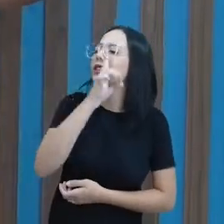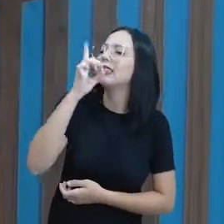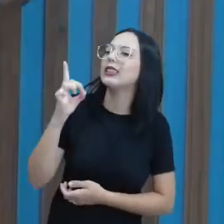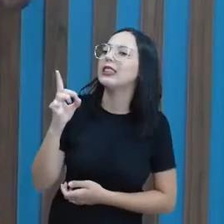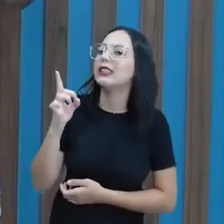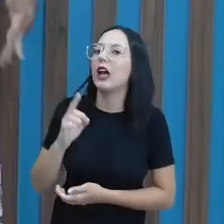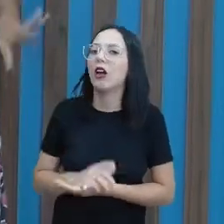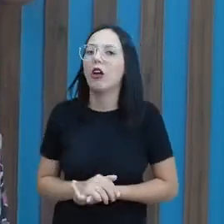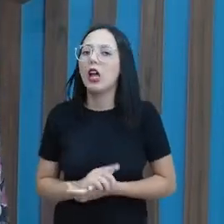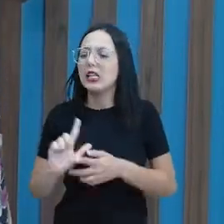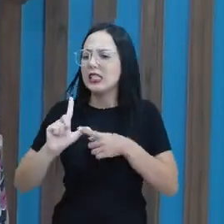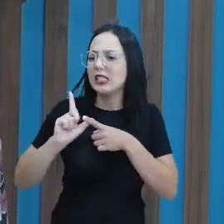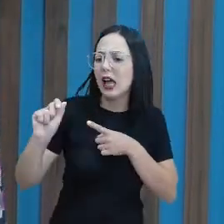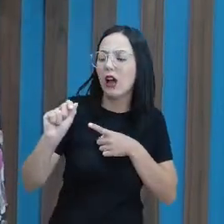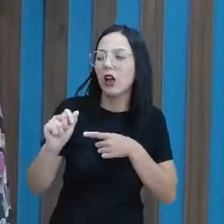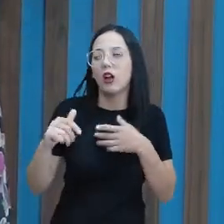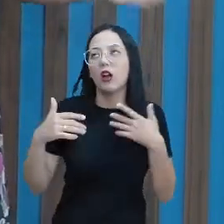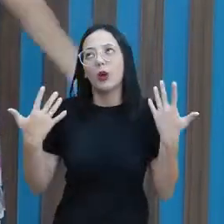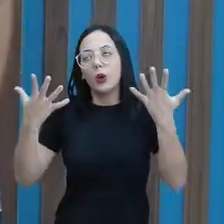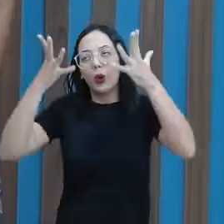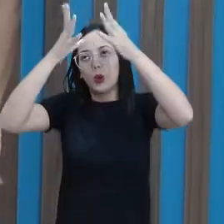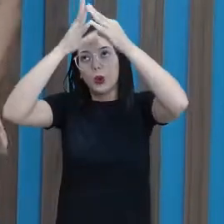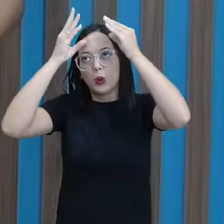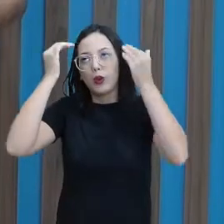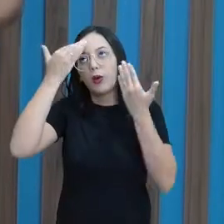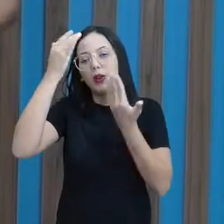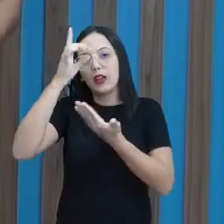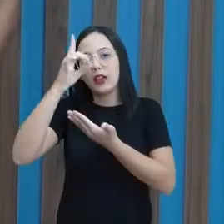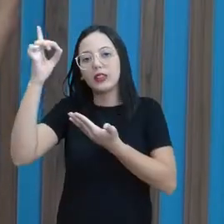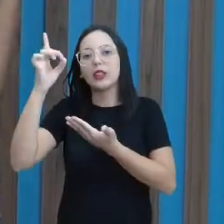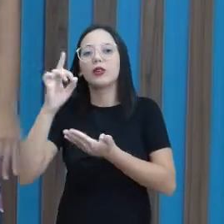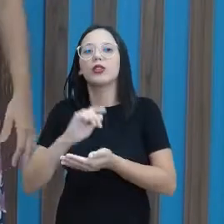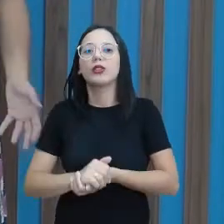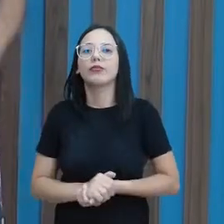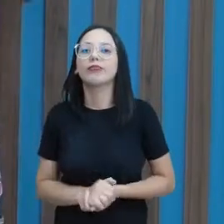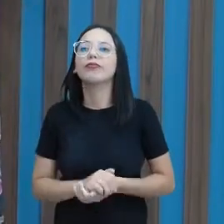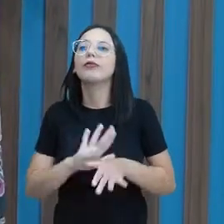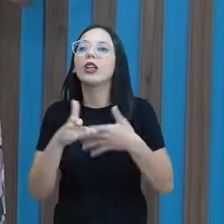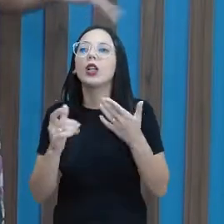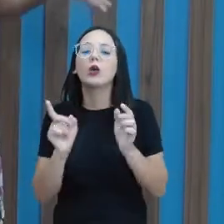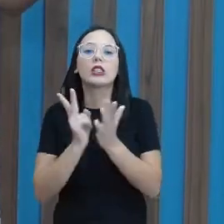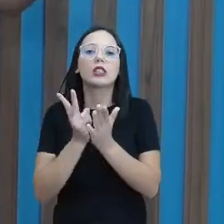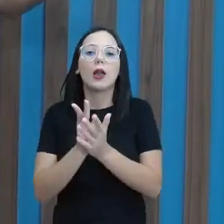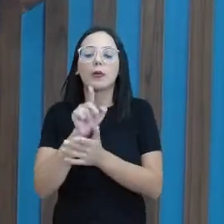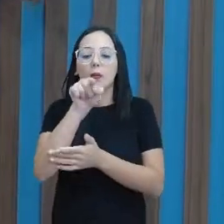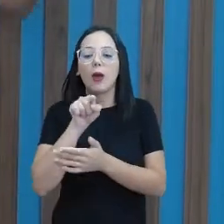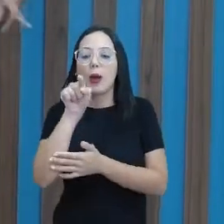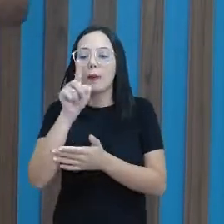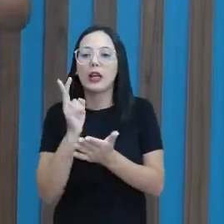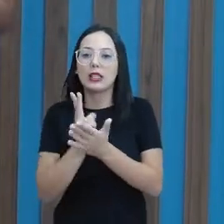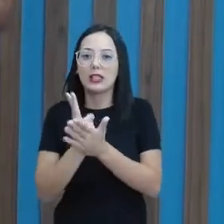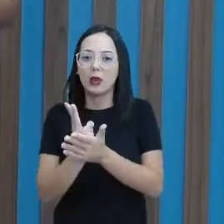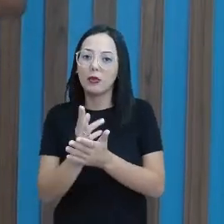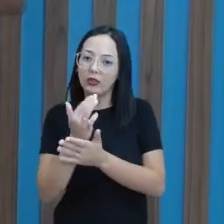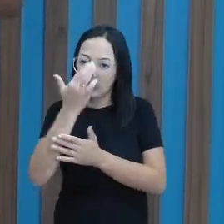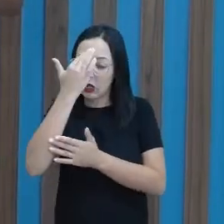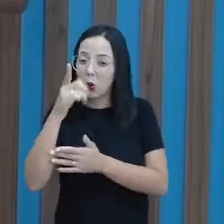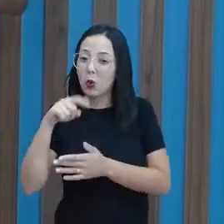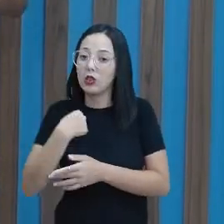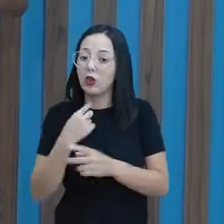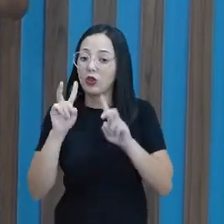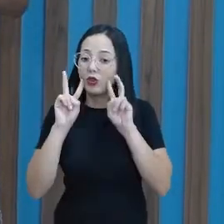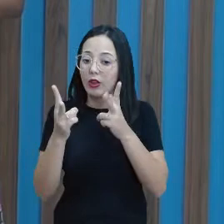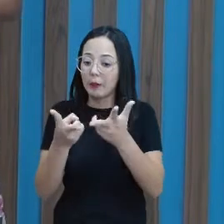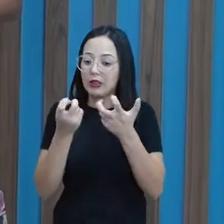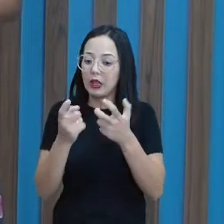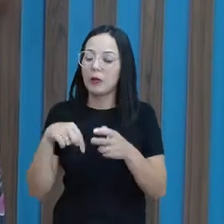vem, fuja, ufa, graças a Deus. Que lástima. Então, são sempre exclamativas. Quando a gente vê esse sinal